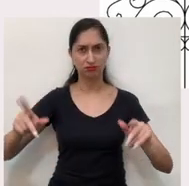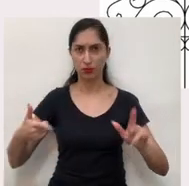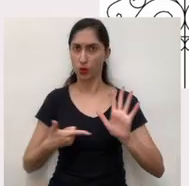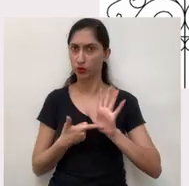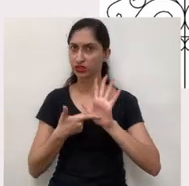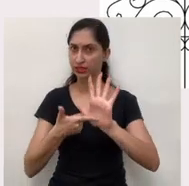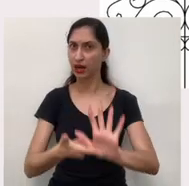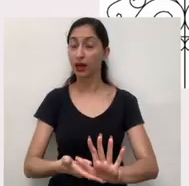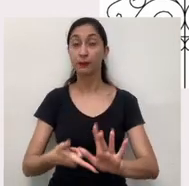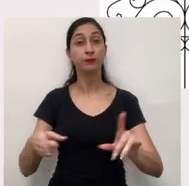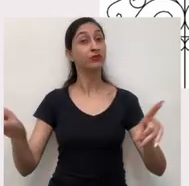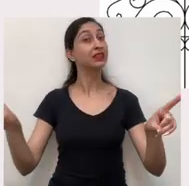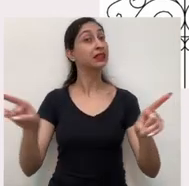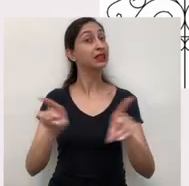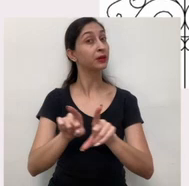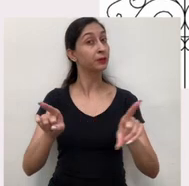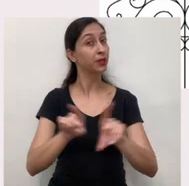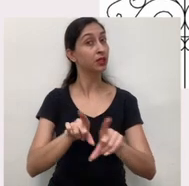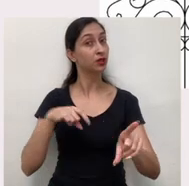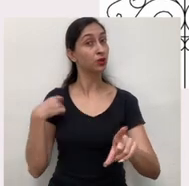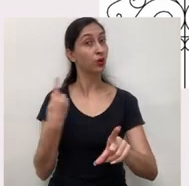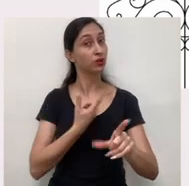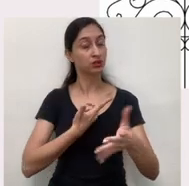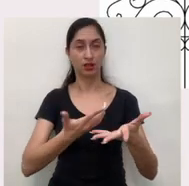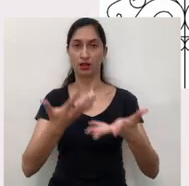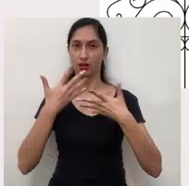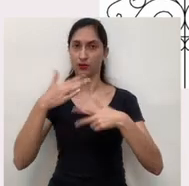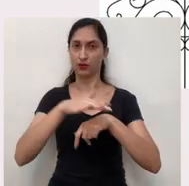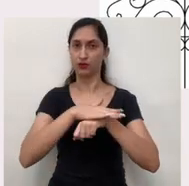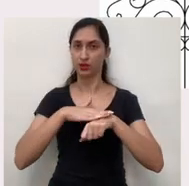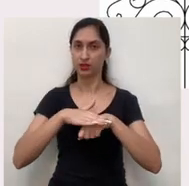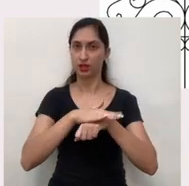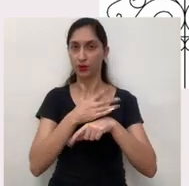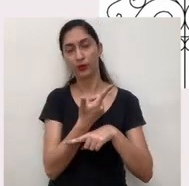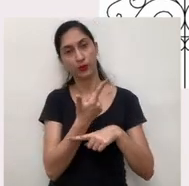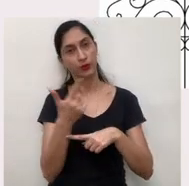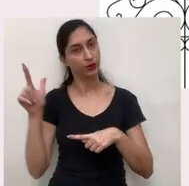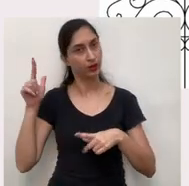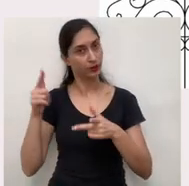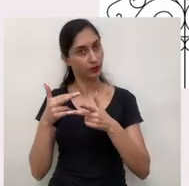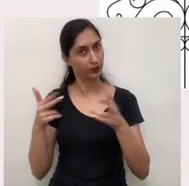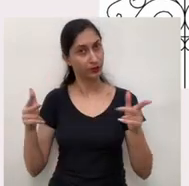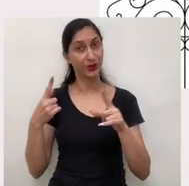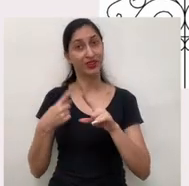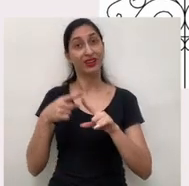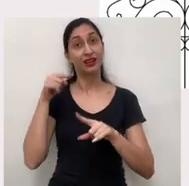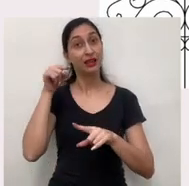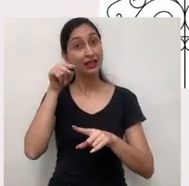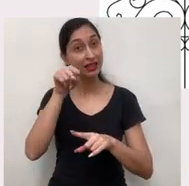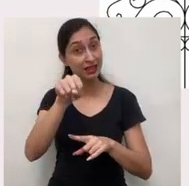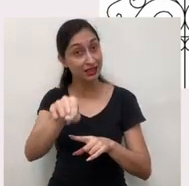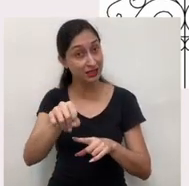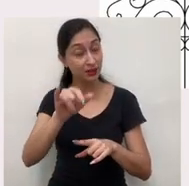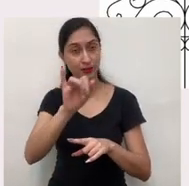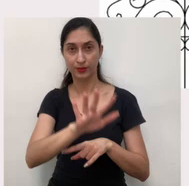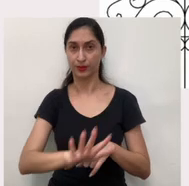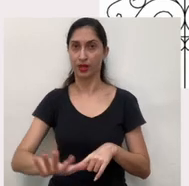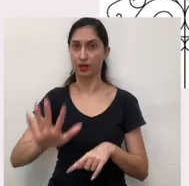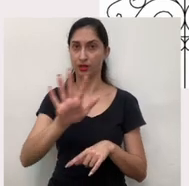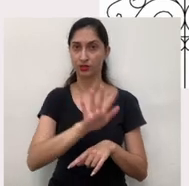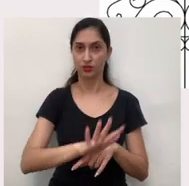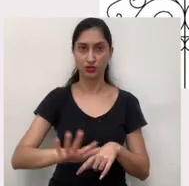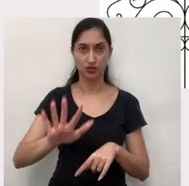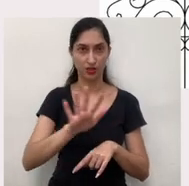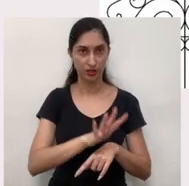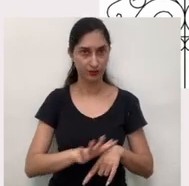Mas também para falar de uma outra questão, assim, né, que essa imagem do Durre, que